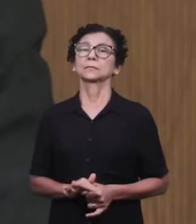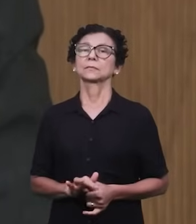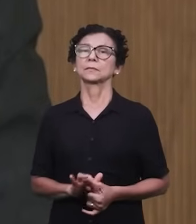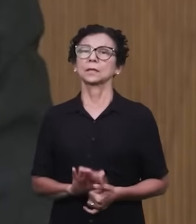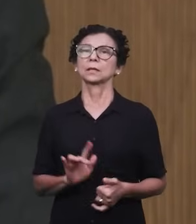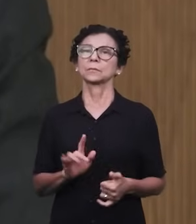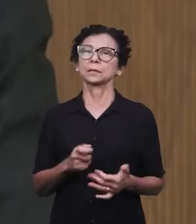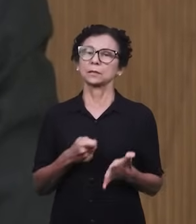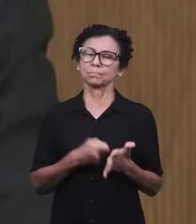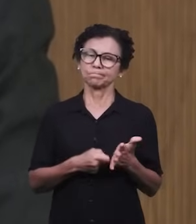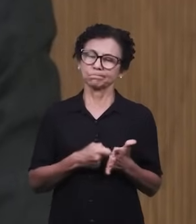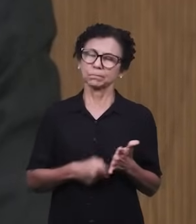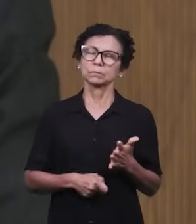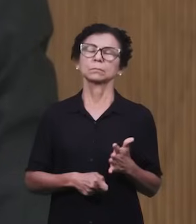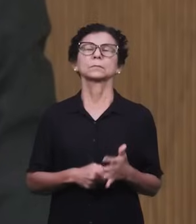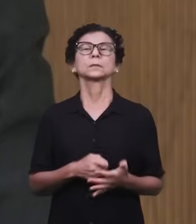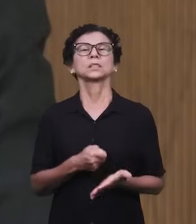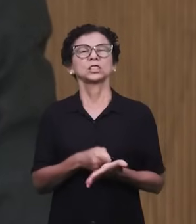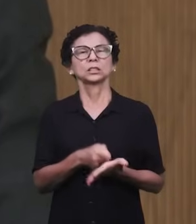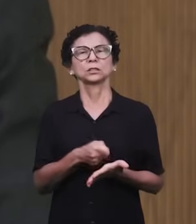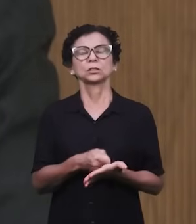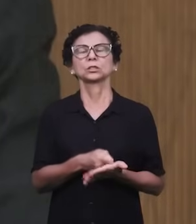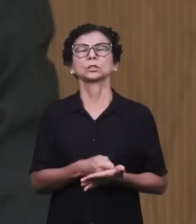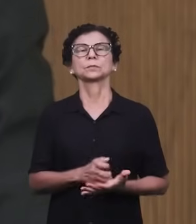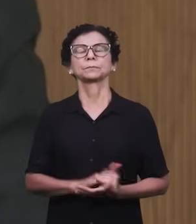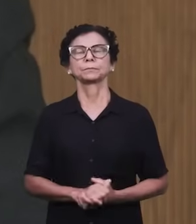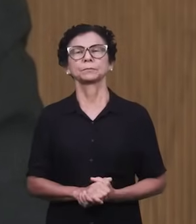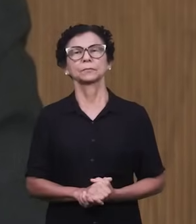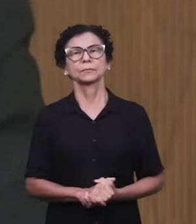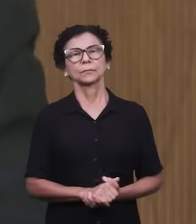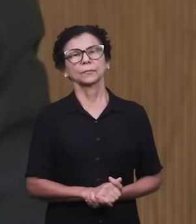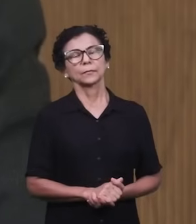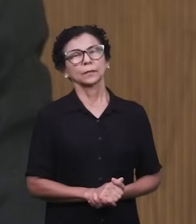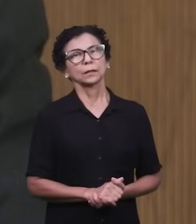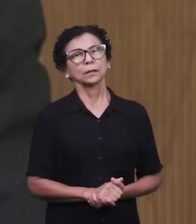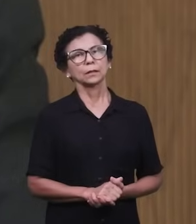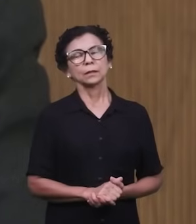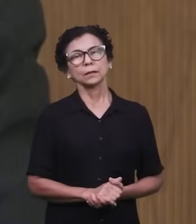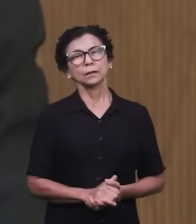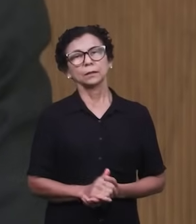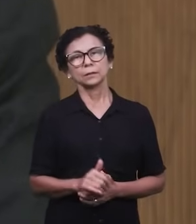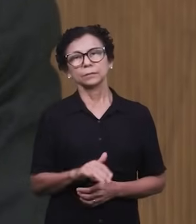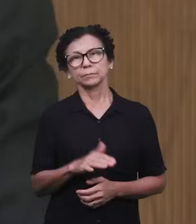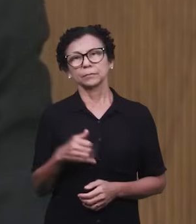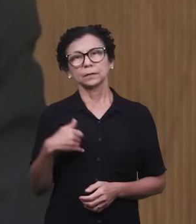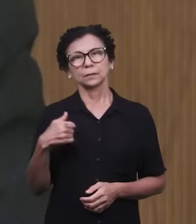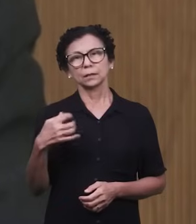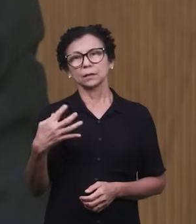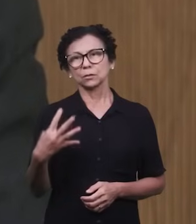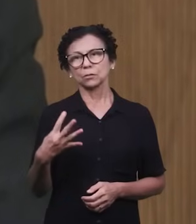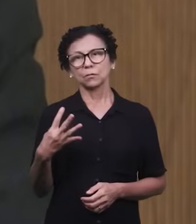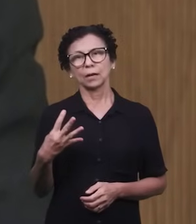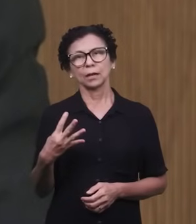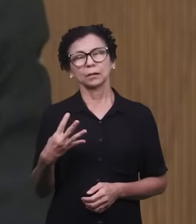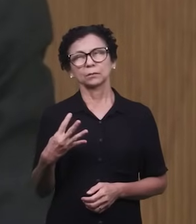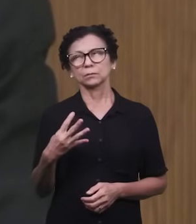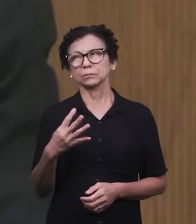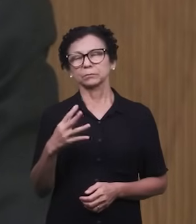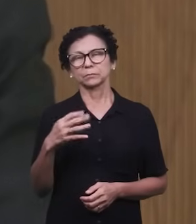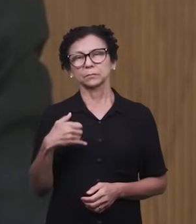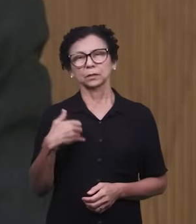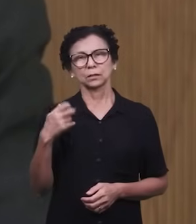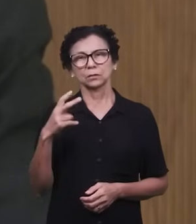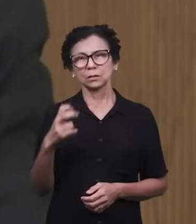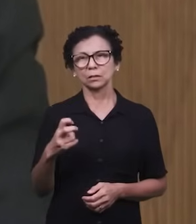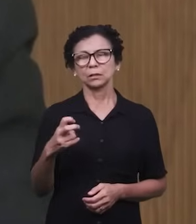que tinha possibilidade de desenvolver mais, aí fez, na verdade, uma proposta para a esposa, né? E